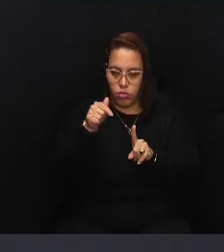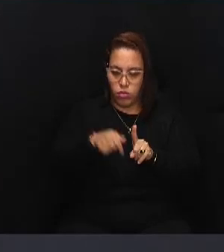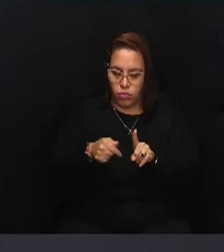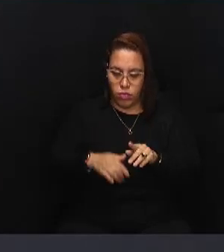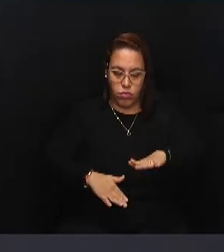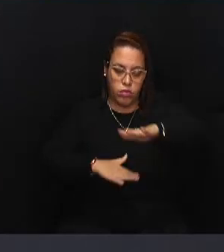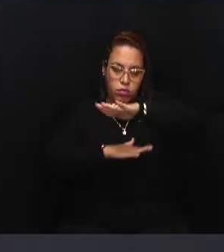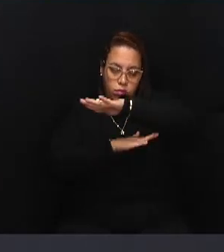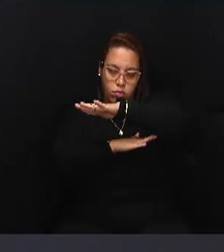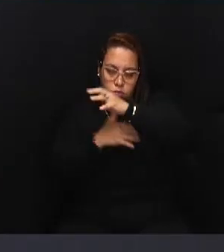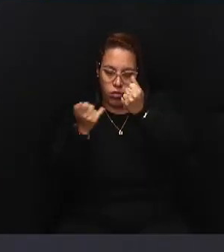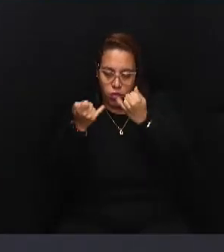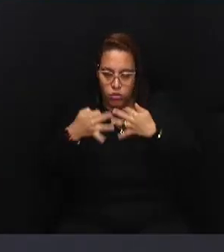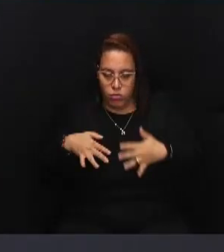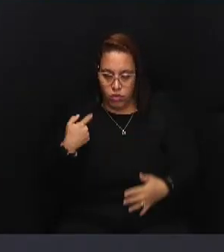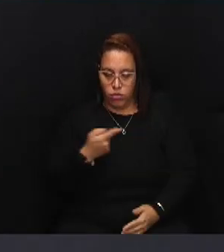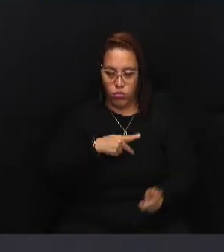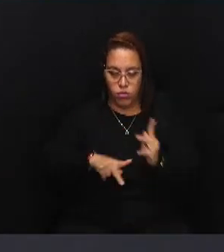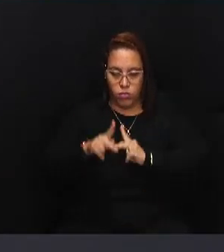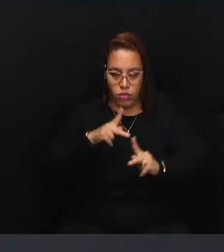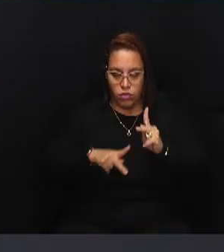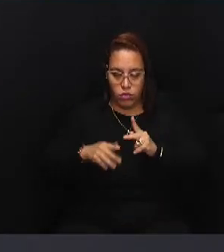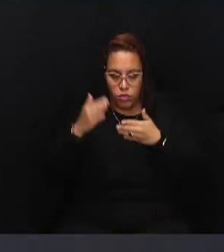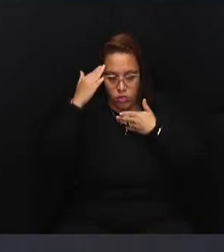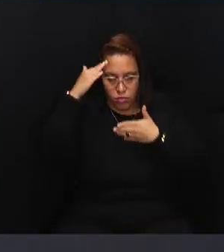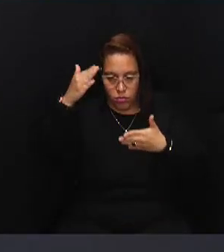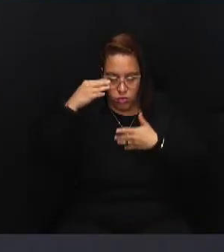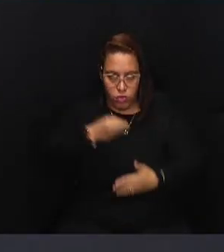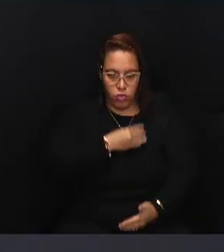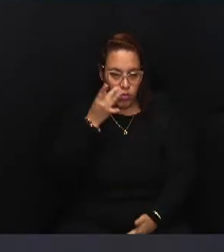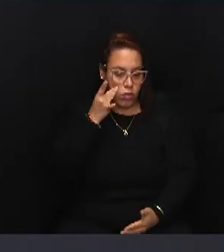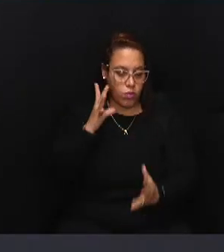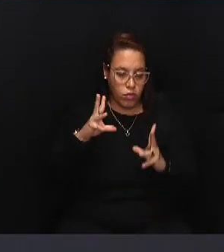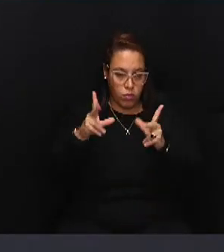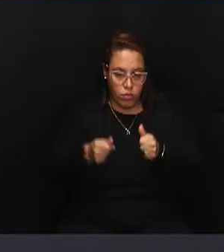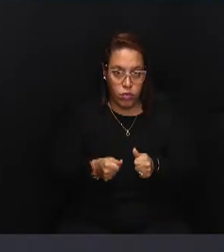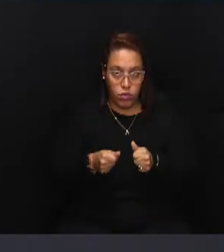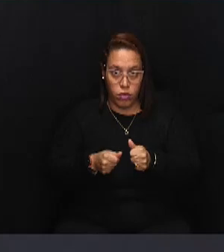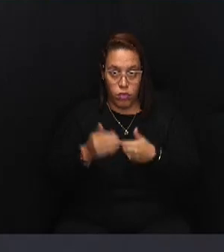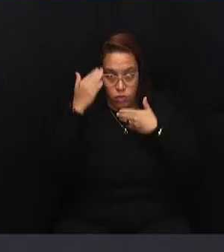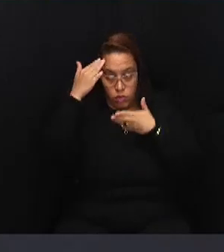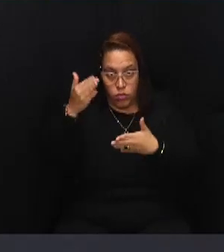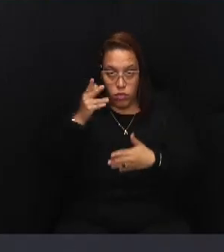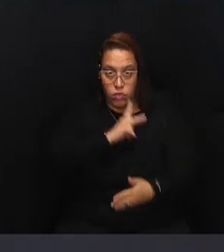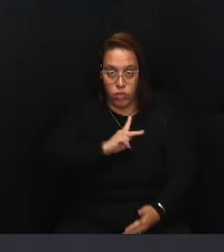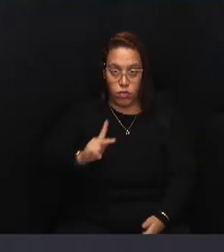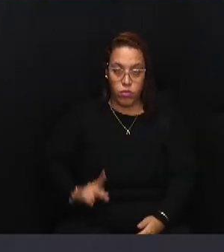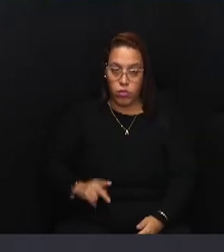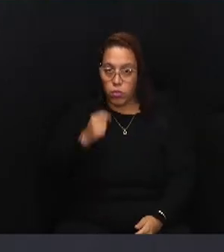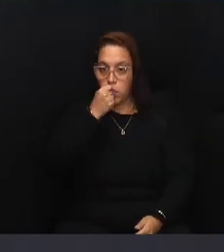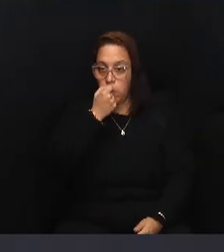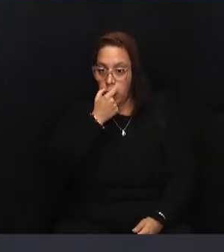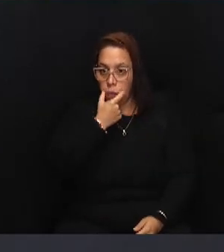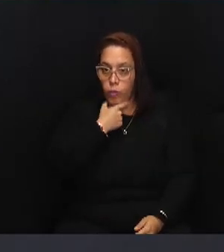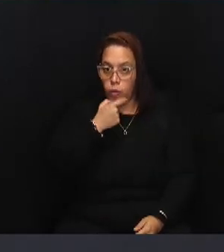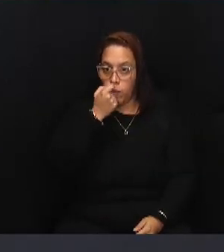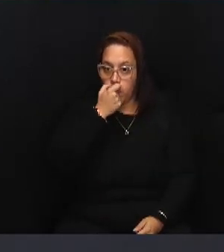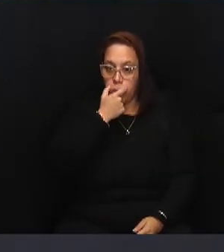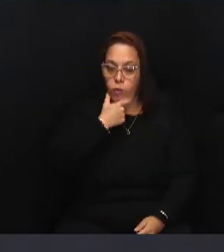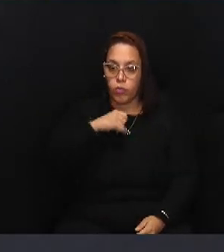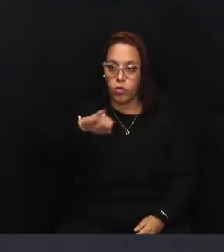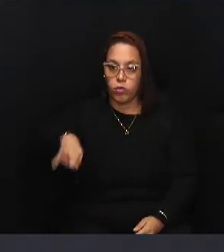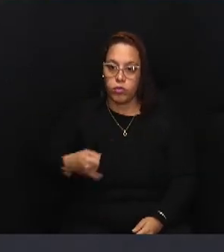Câmara esclarecendo a nossa população. Então, eu quero agradecer a presença e a participação de todos. Obrigado, presidente Marrom, pela oportunidade.